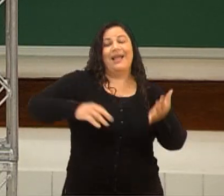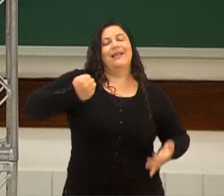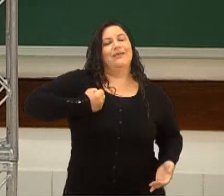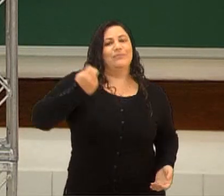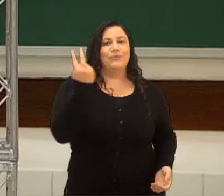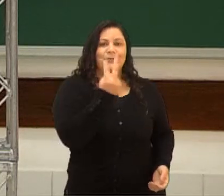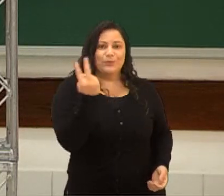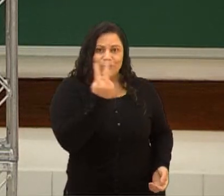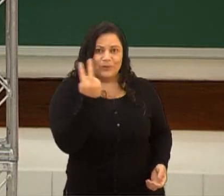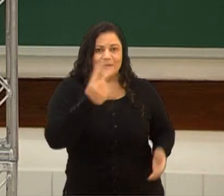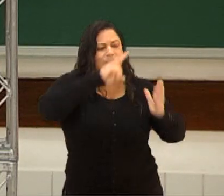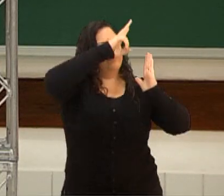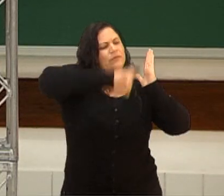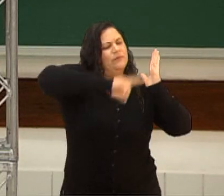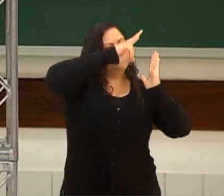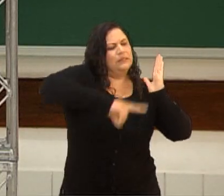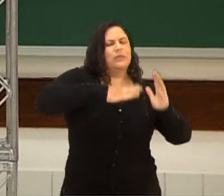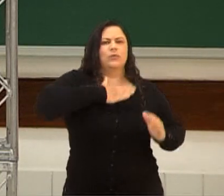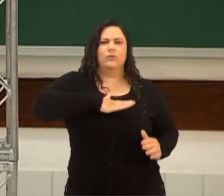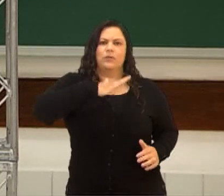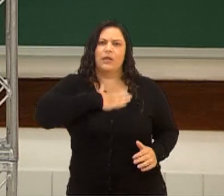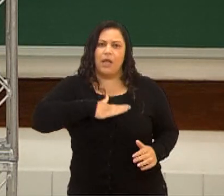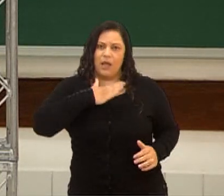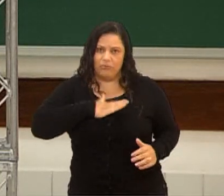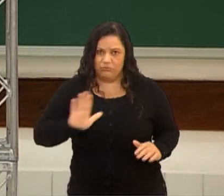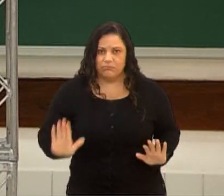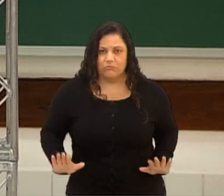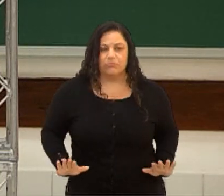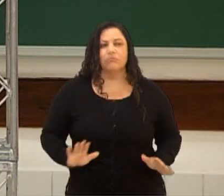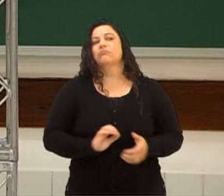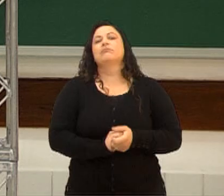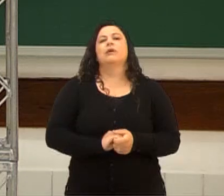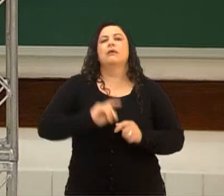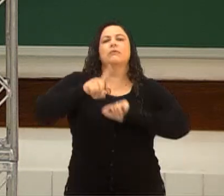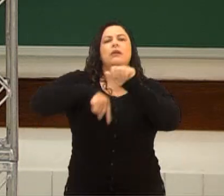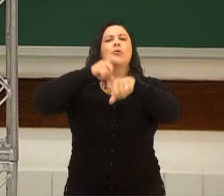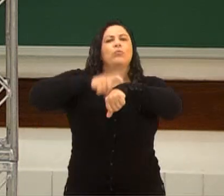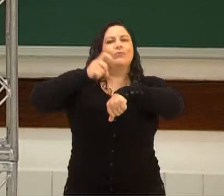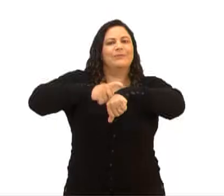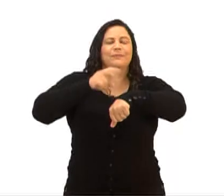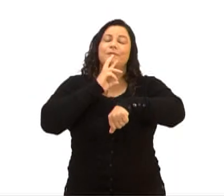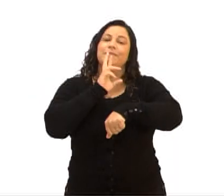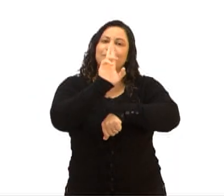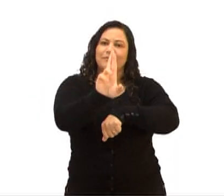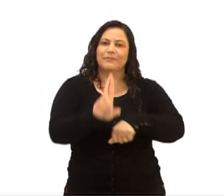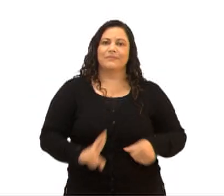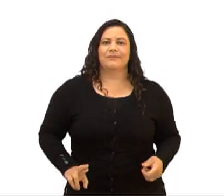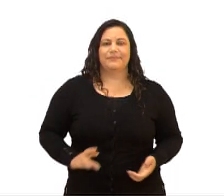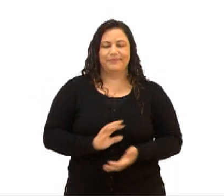com calma, beleza? Vocês vão fazer essa leitura com calma e eu dou um tempinho para vocês resolverem.